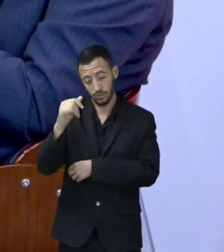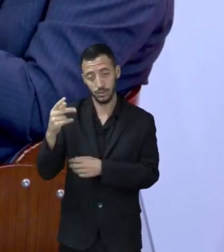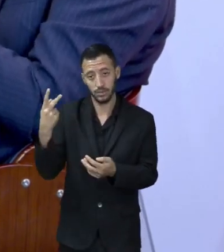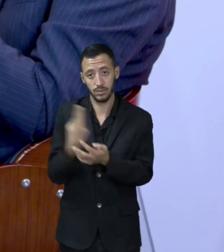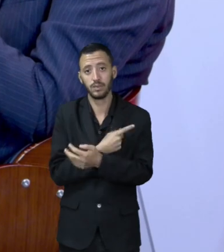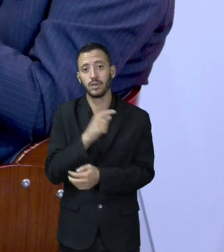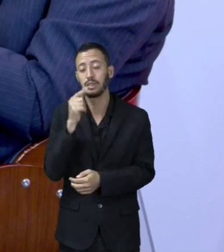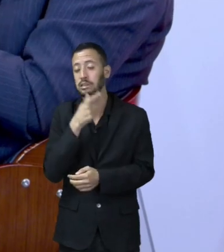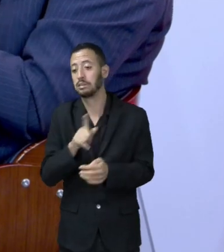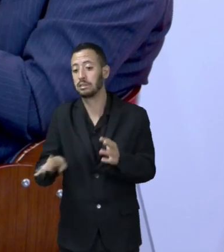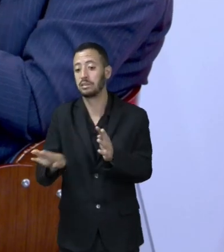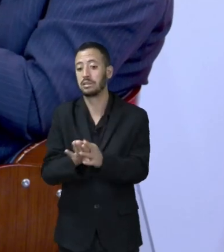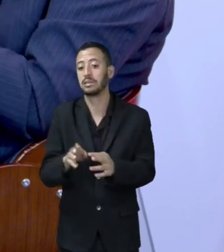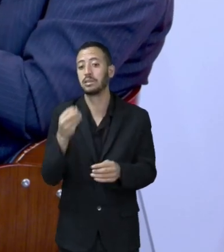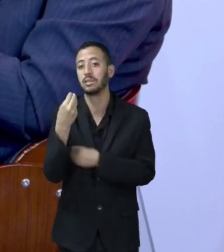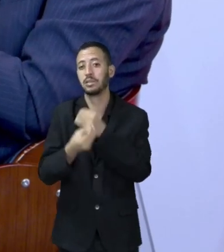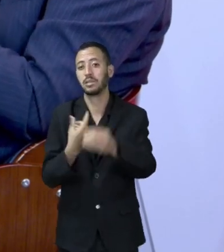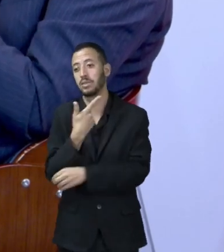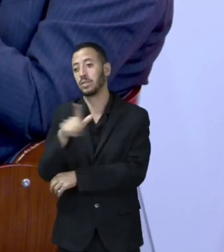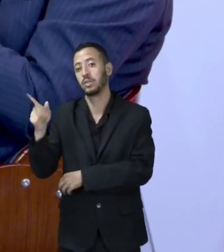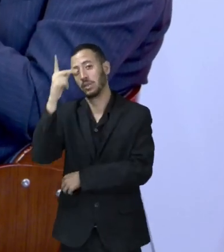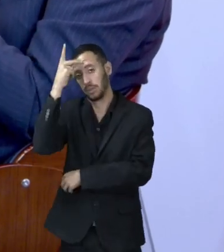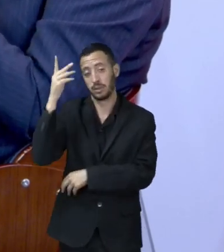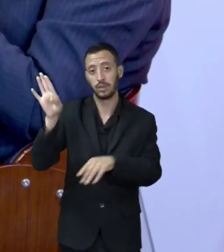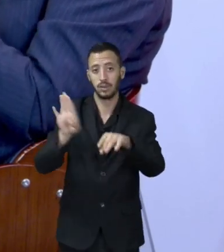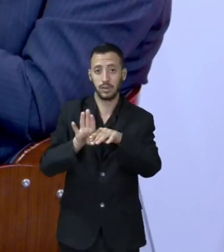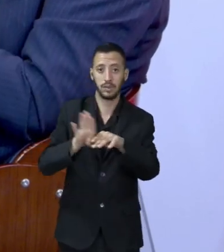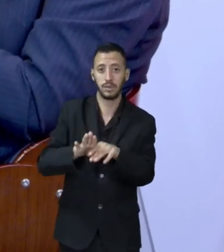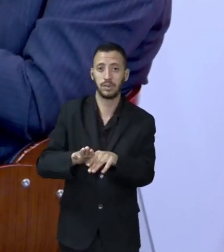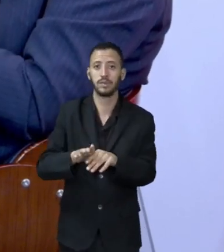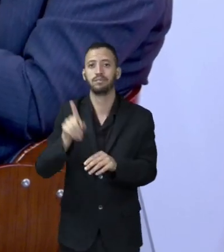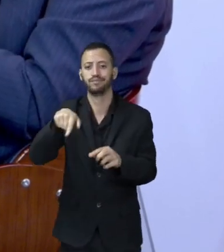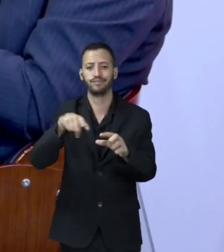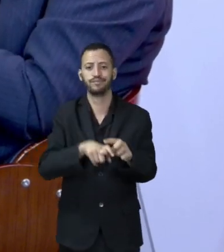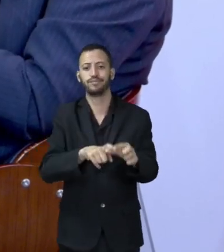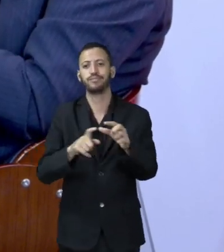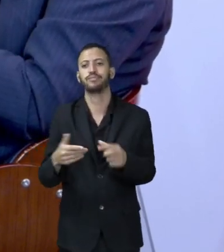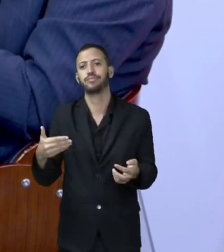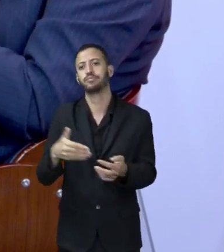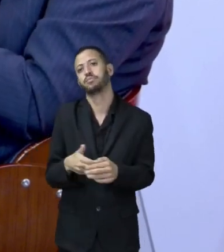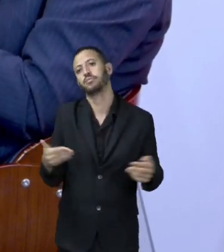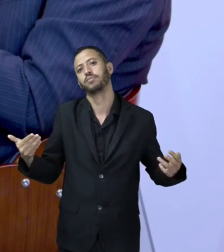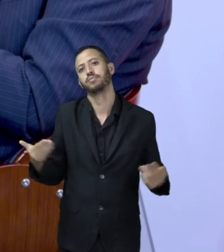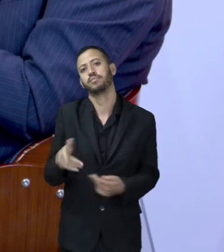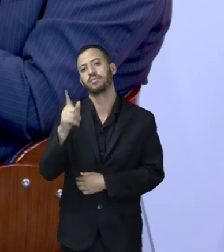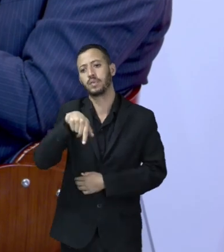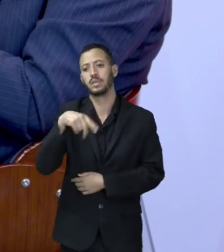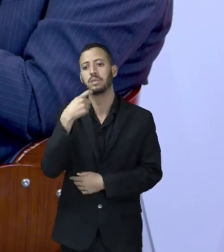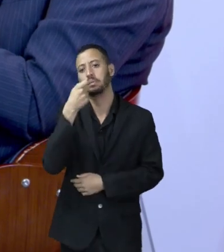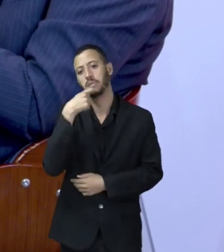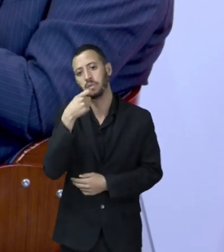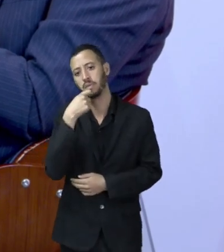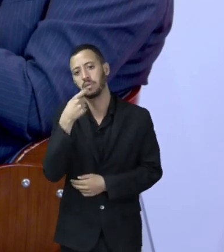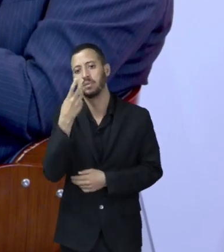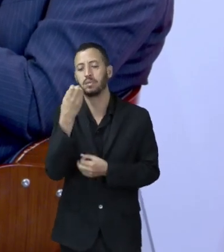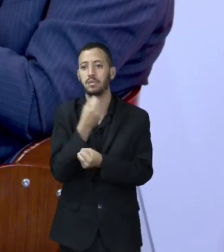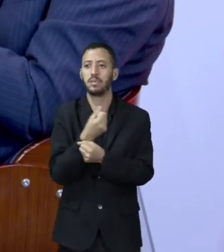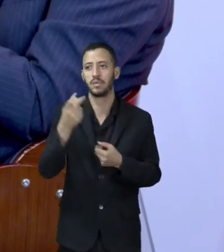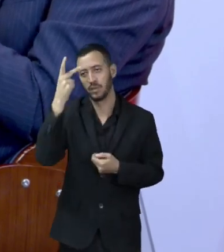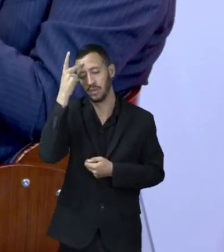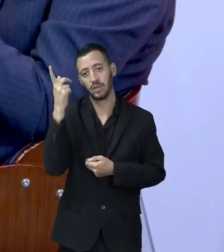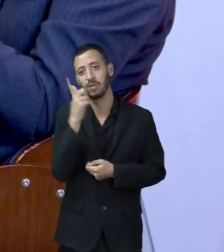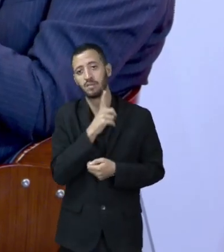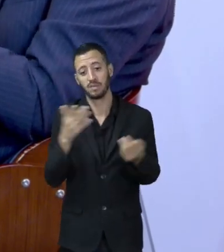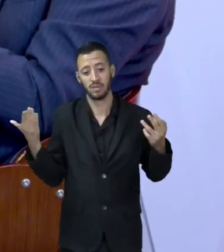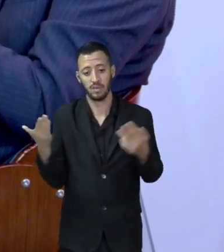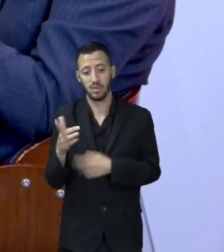acabam alcançando outras pessoas que também dependem hoje em dia desses medicamentos, né? E que muitos desses medicamentos